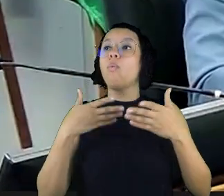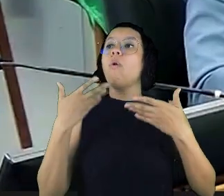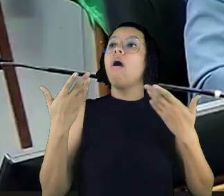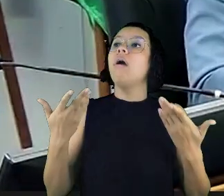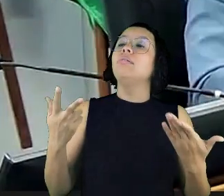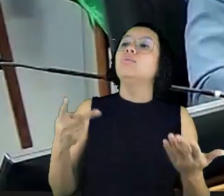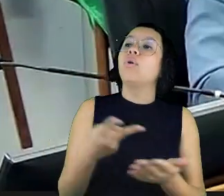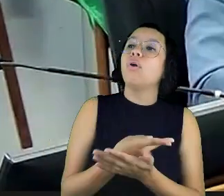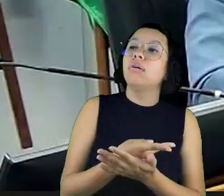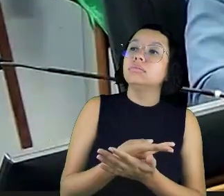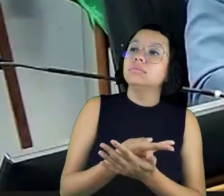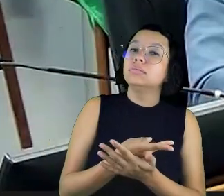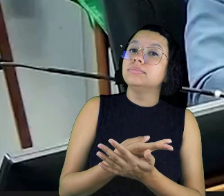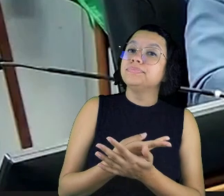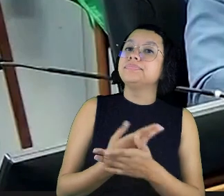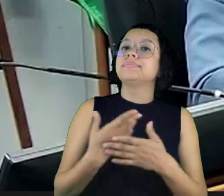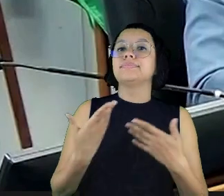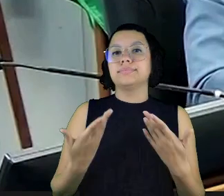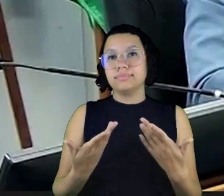esmagadora maioria